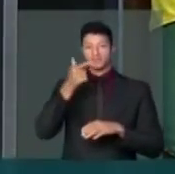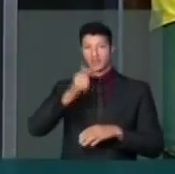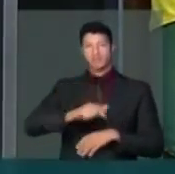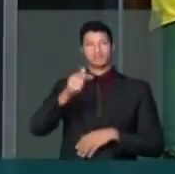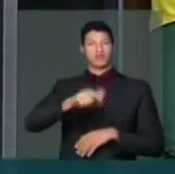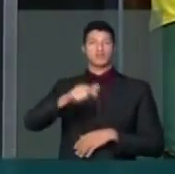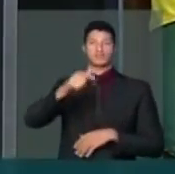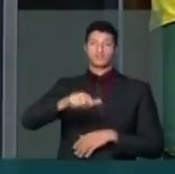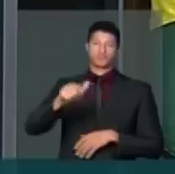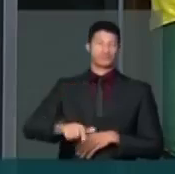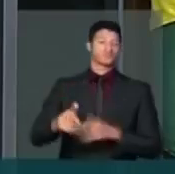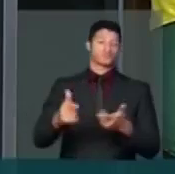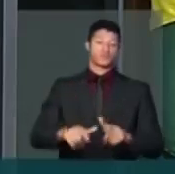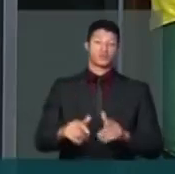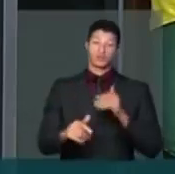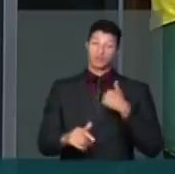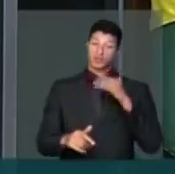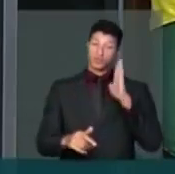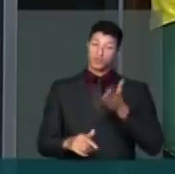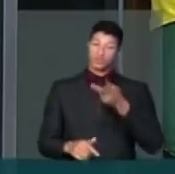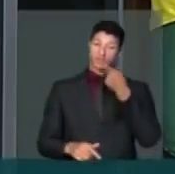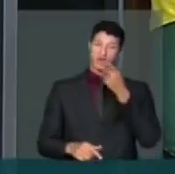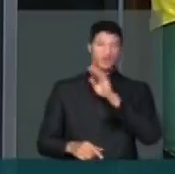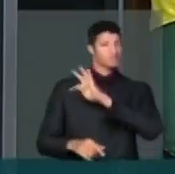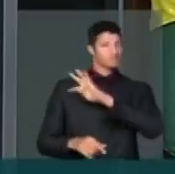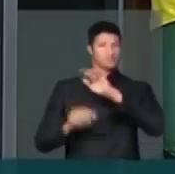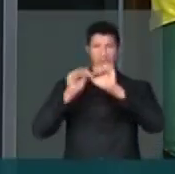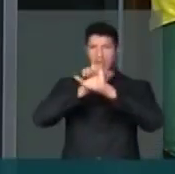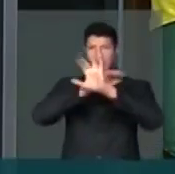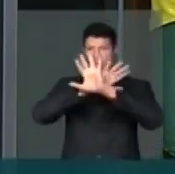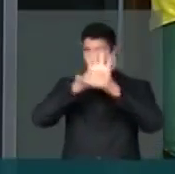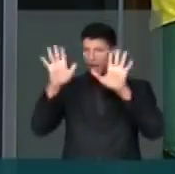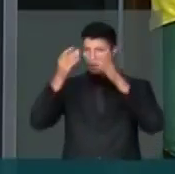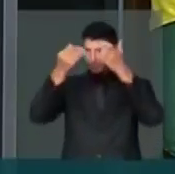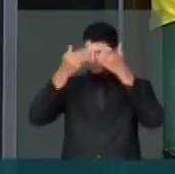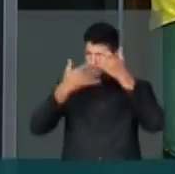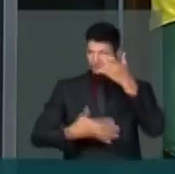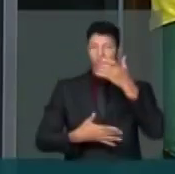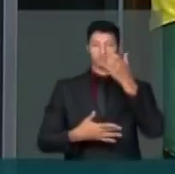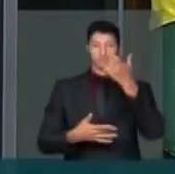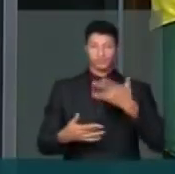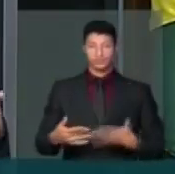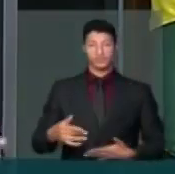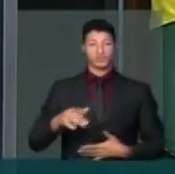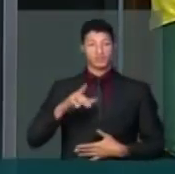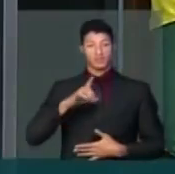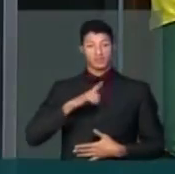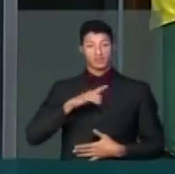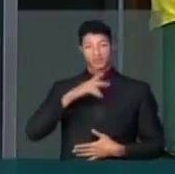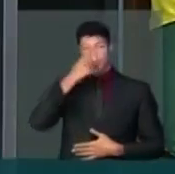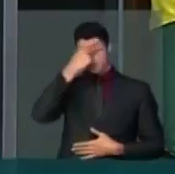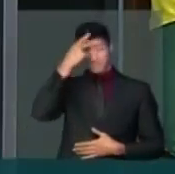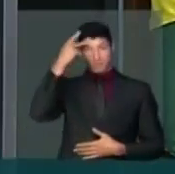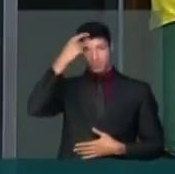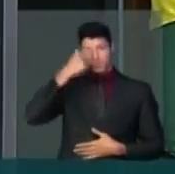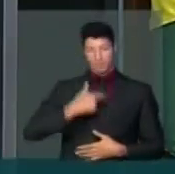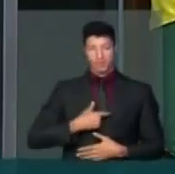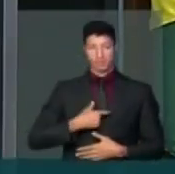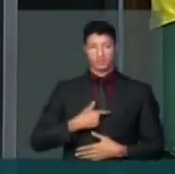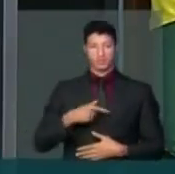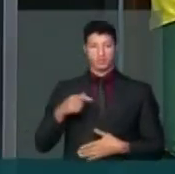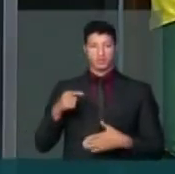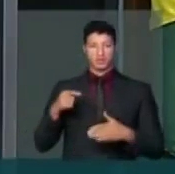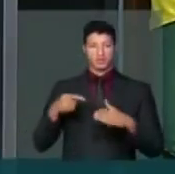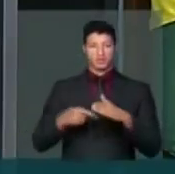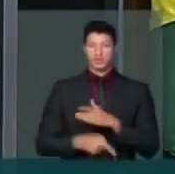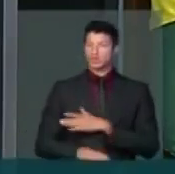repetitivo. Eu já disse com todas as letras que tenho, pessoalmente,